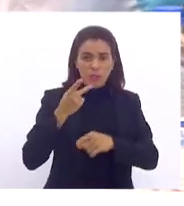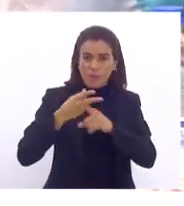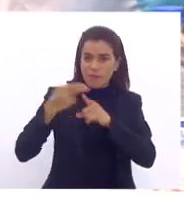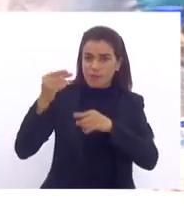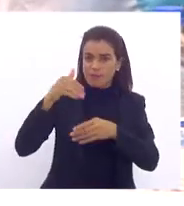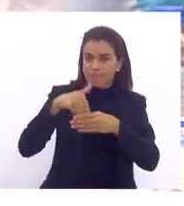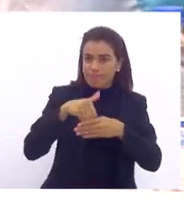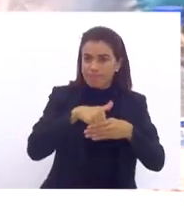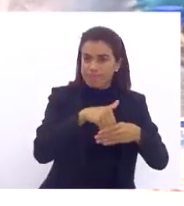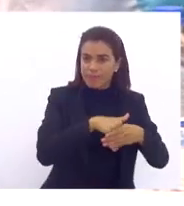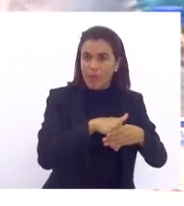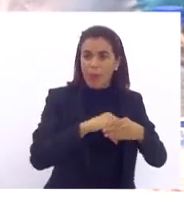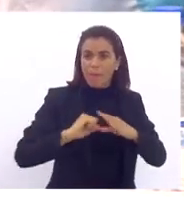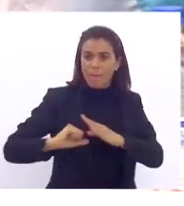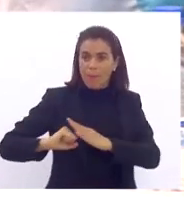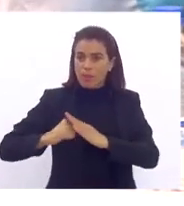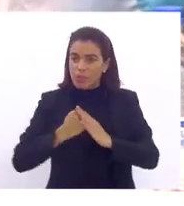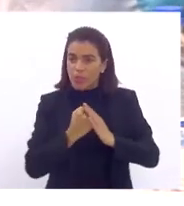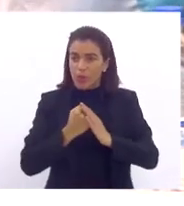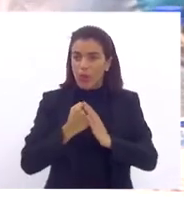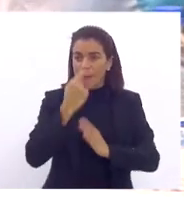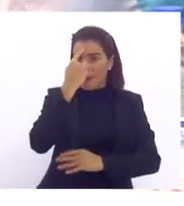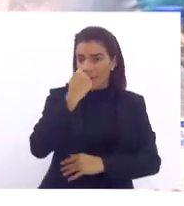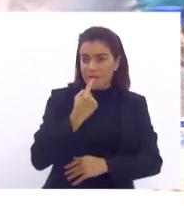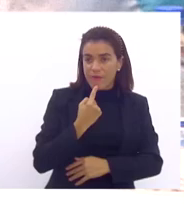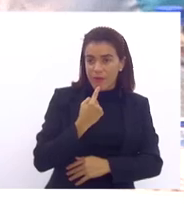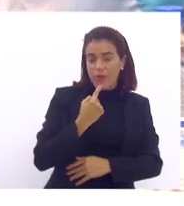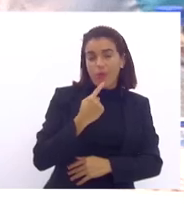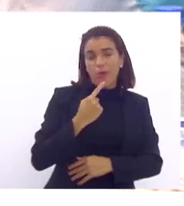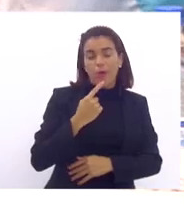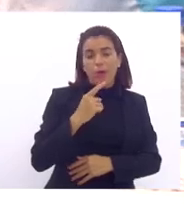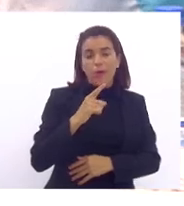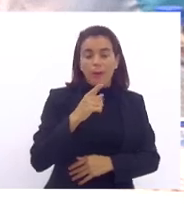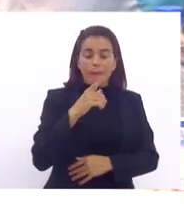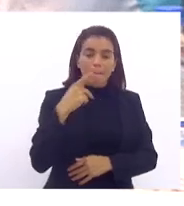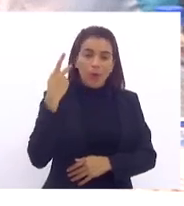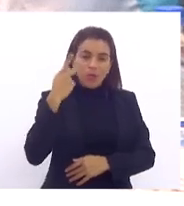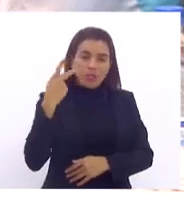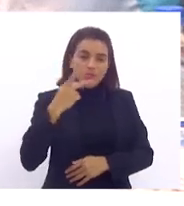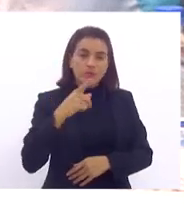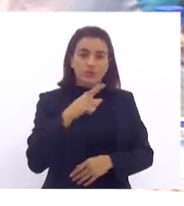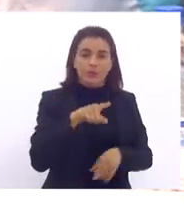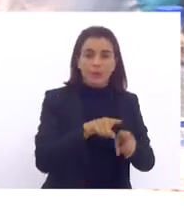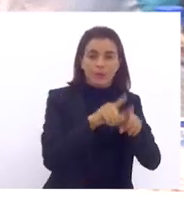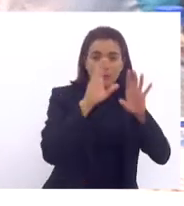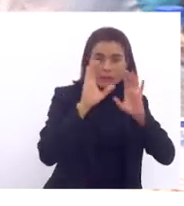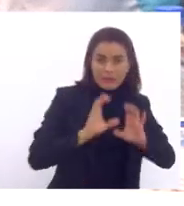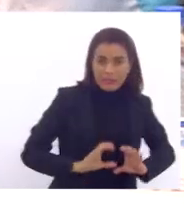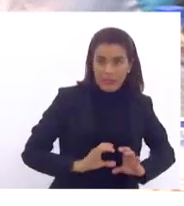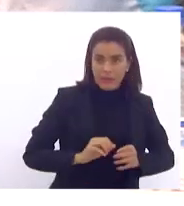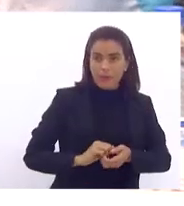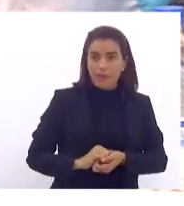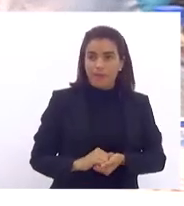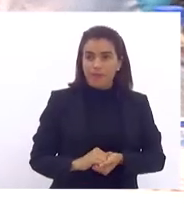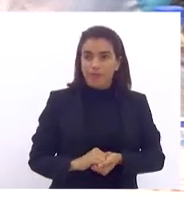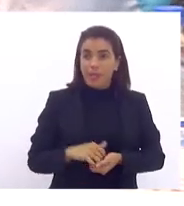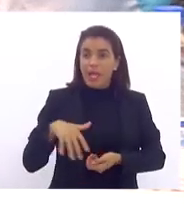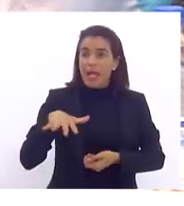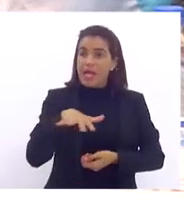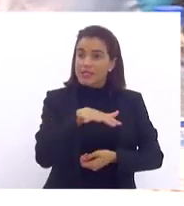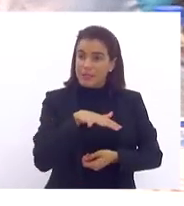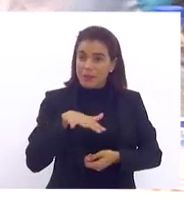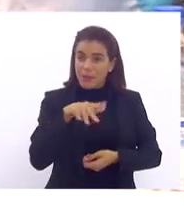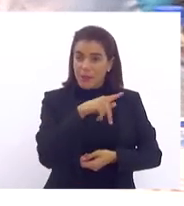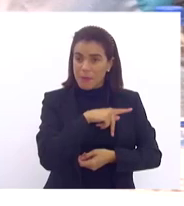bloquearem bloquearem particulares bloquearem c cidadões da do do acesso às suas redes o caso er que o